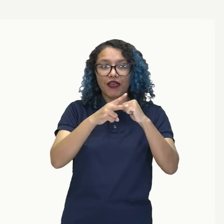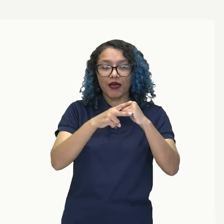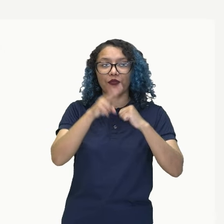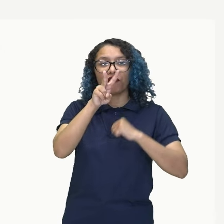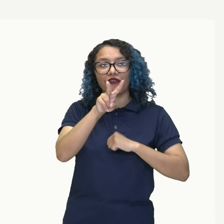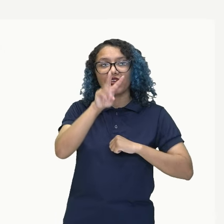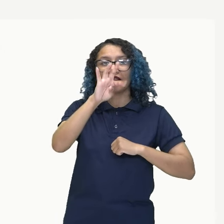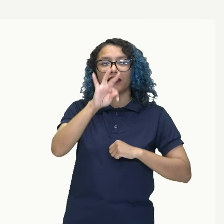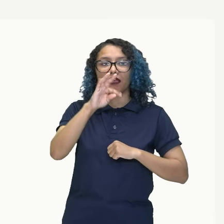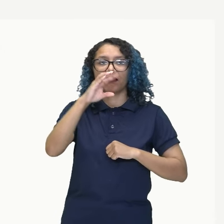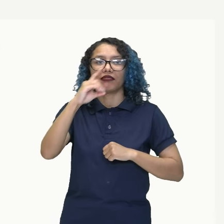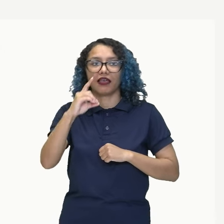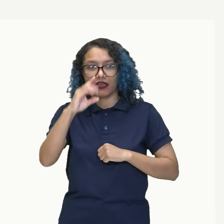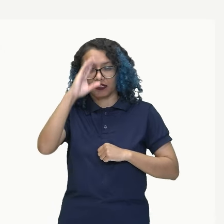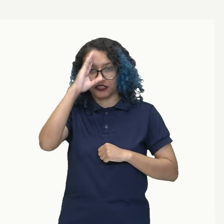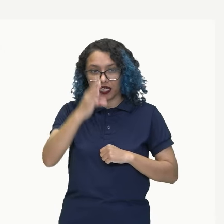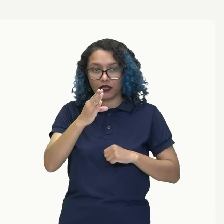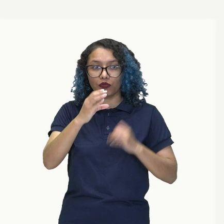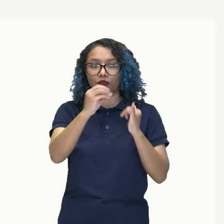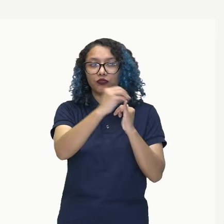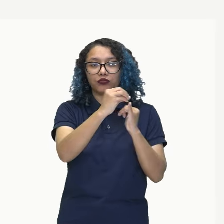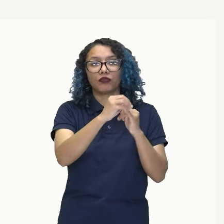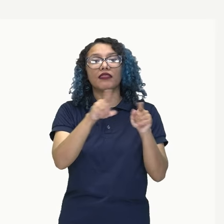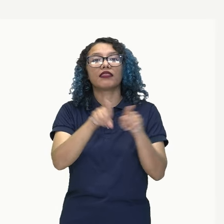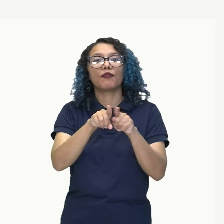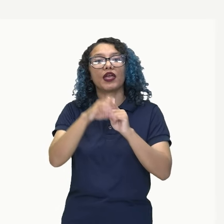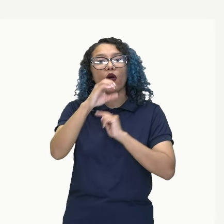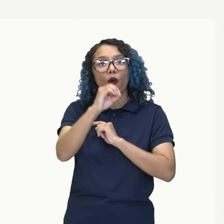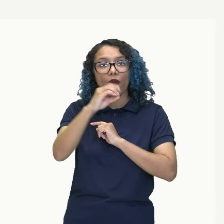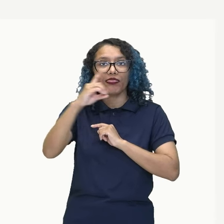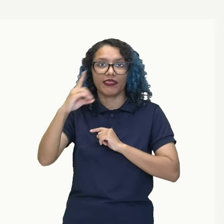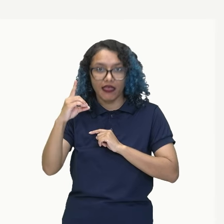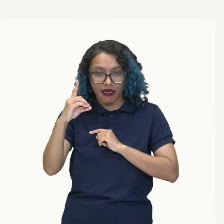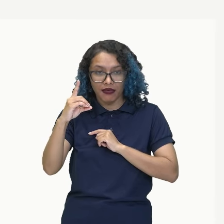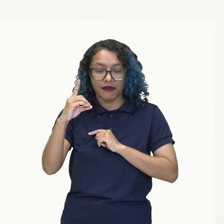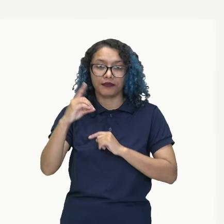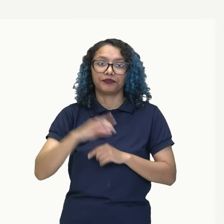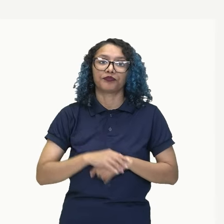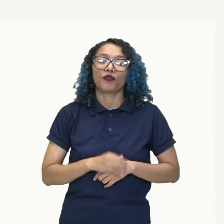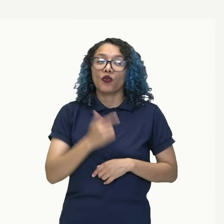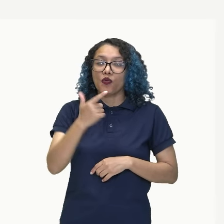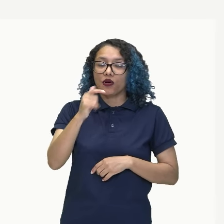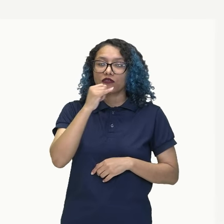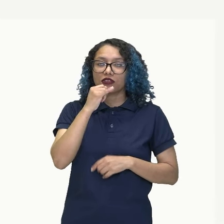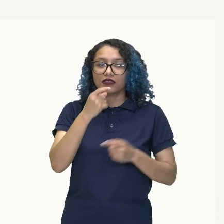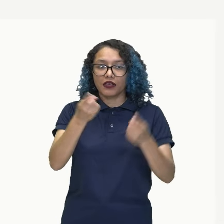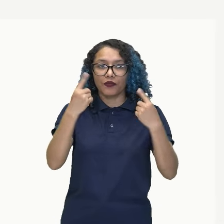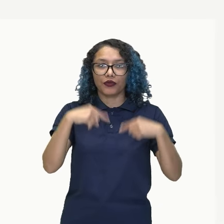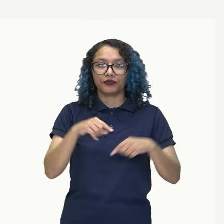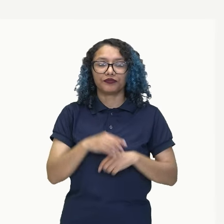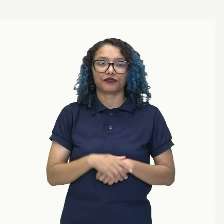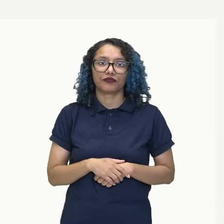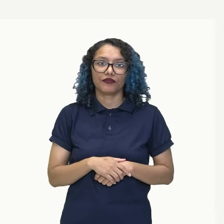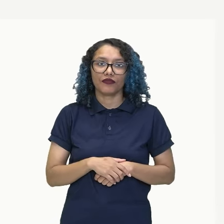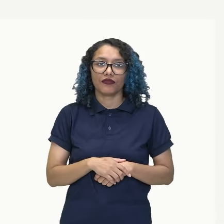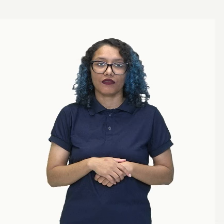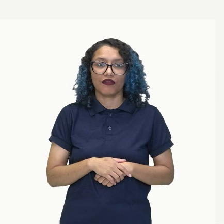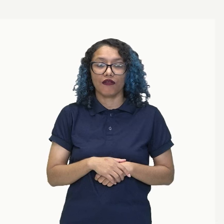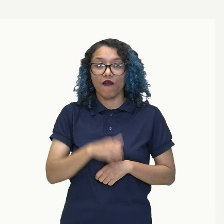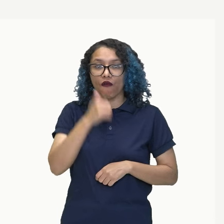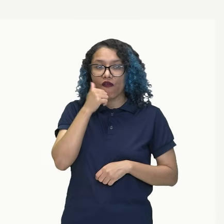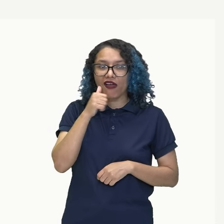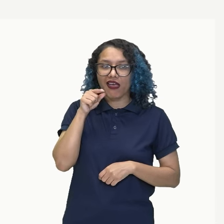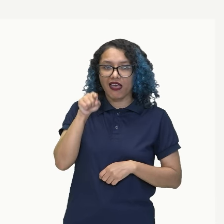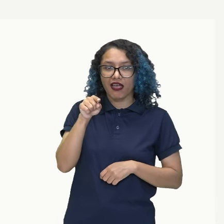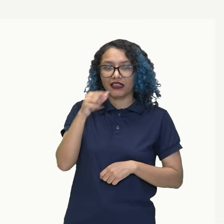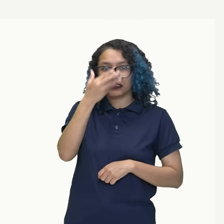vai ser objeto direto, tá bom? Outro exemplo. Ela esqueceu a bolsa em casa. Isso aqui é uma